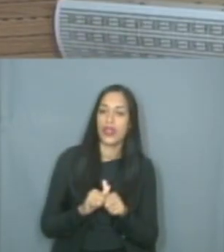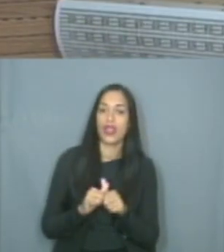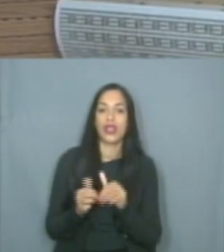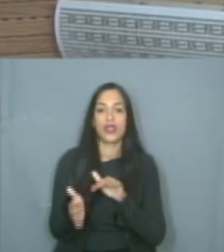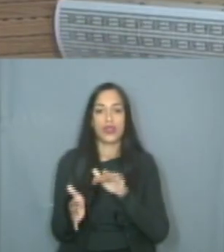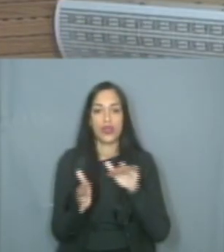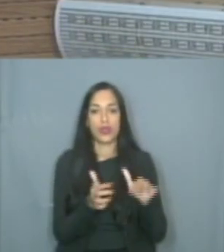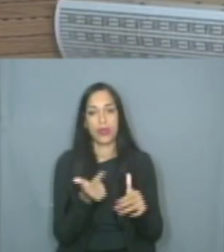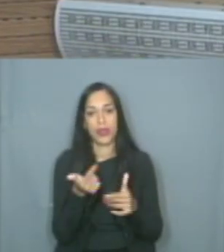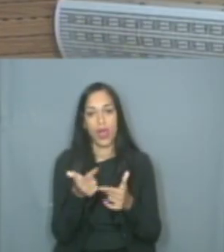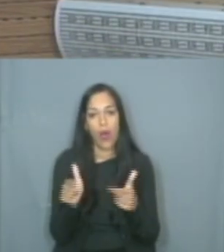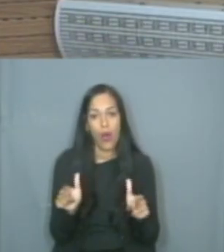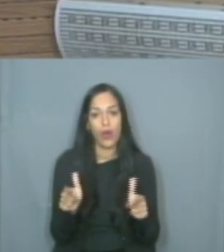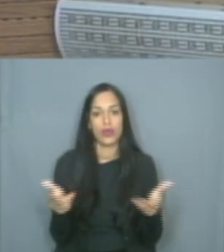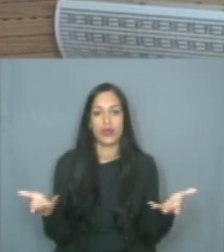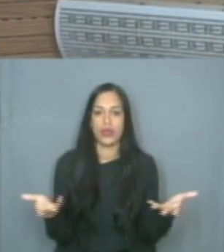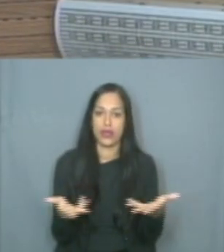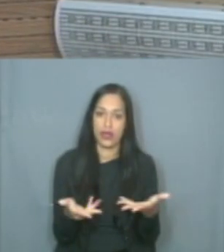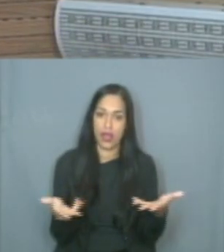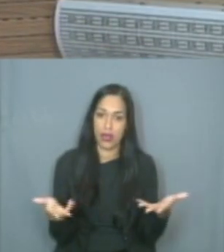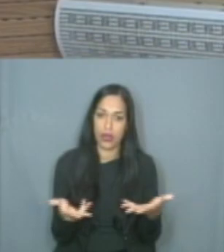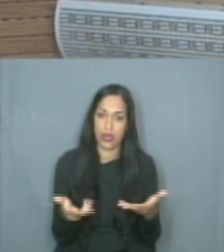para outros que versam agora sobre